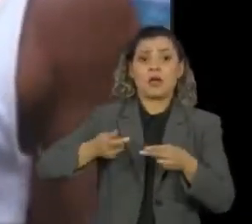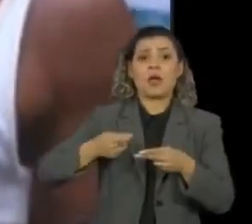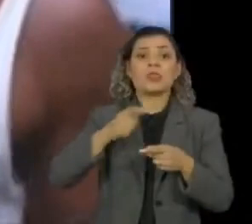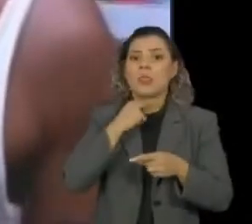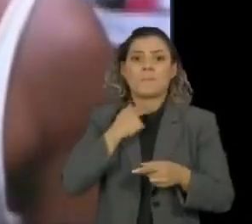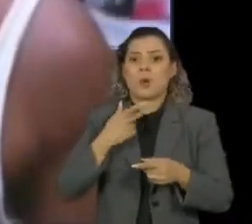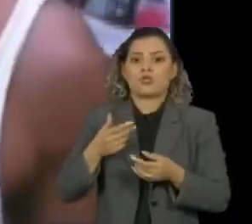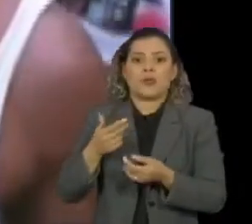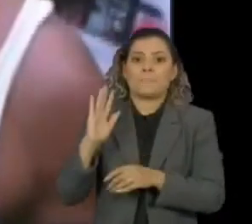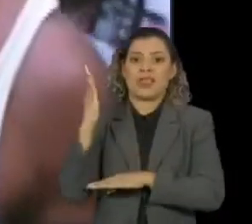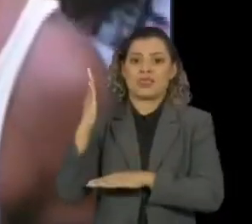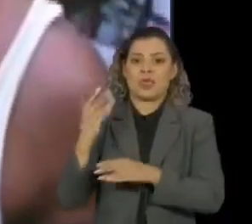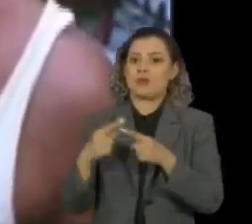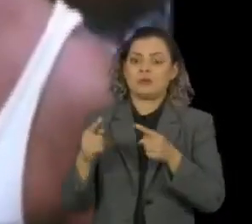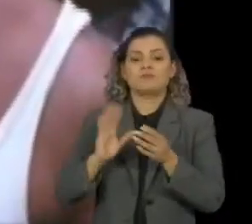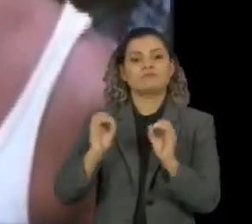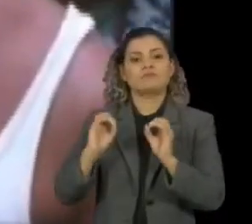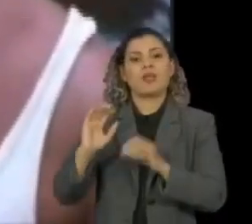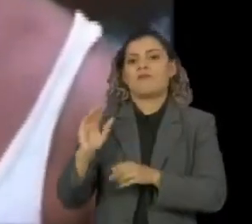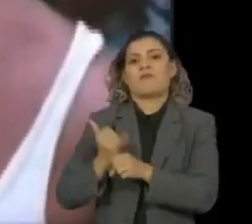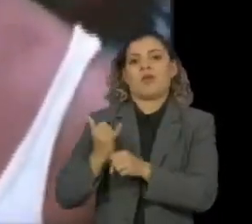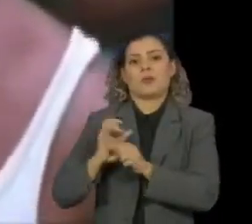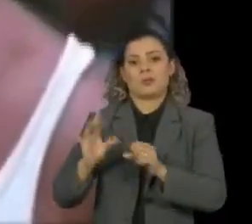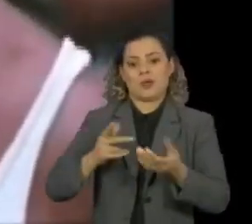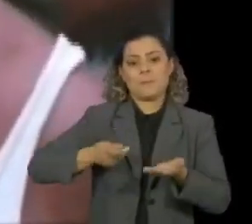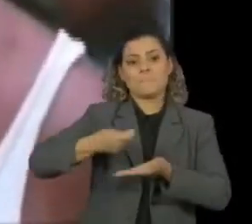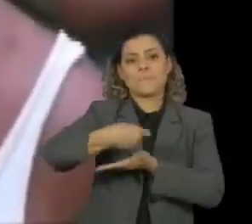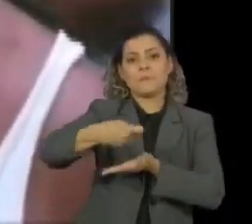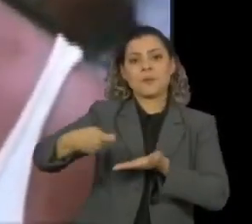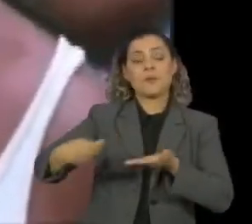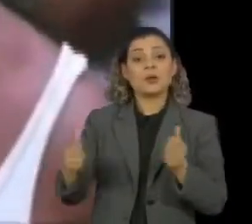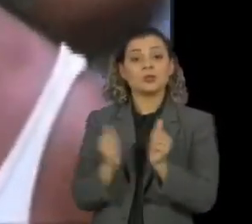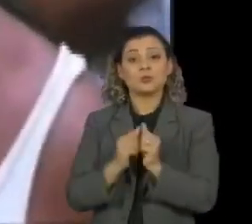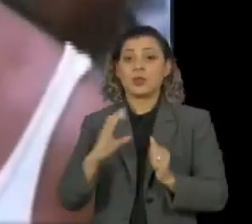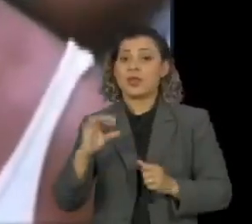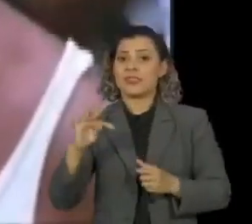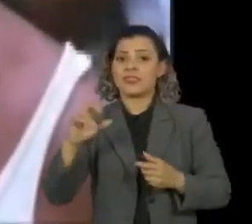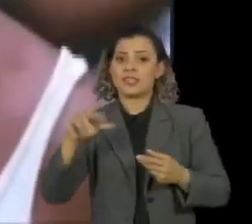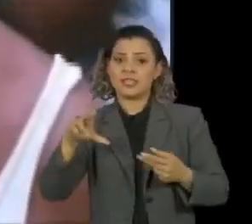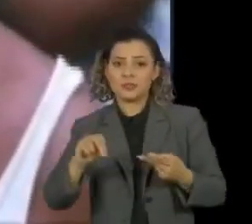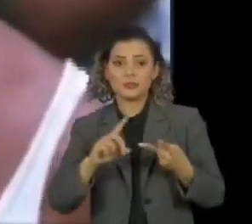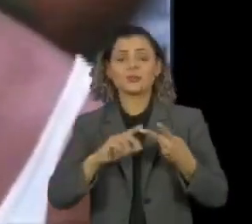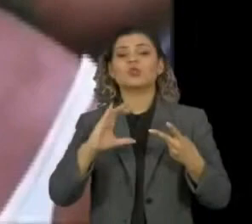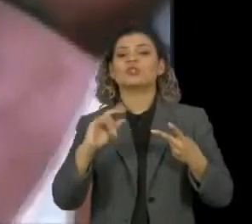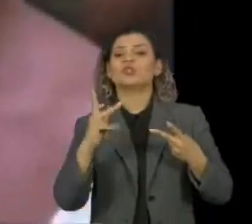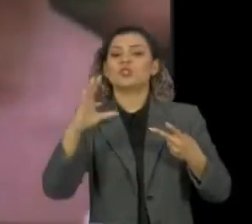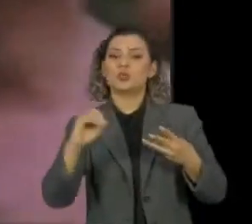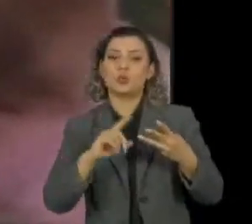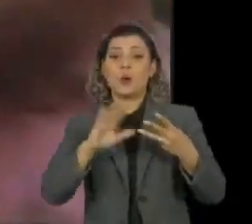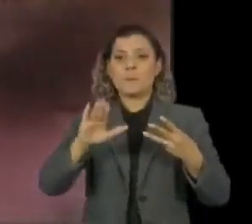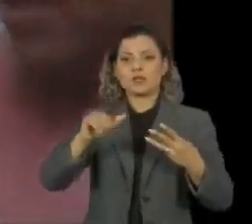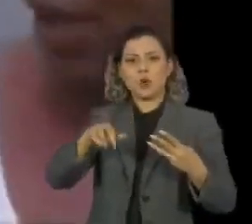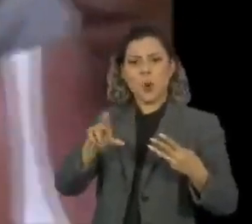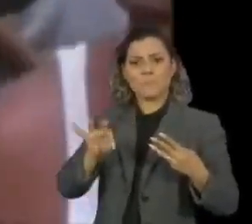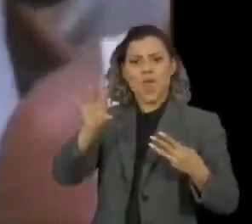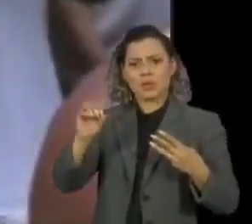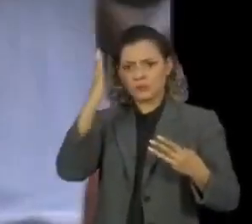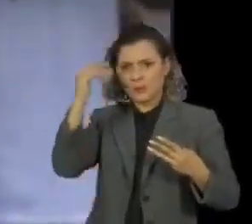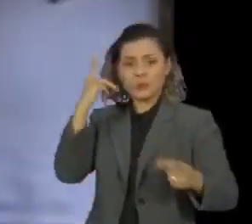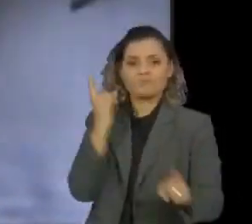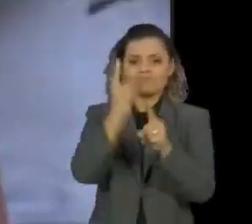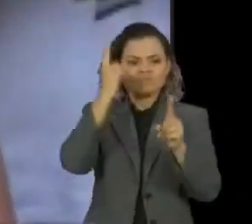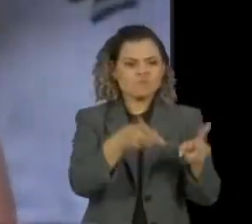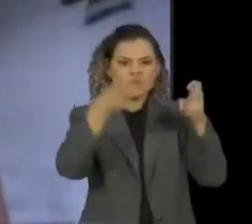de madeira. Fez a percussão com artistas como Caetano, Bethânia, Chico, mas foi Roberto Mendes quem a